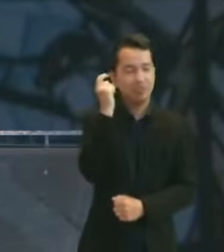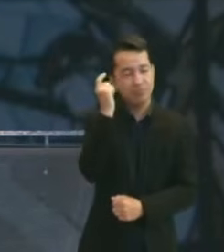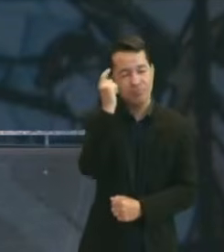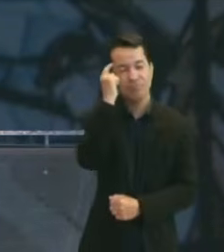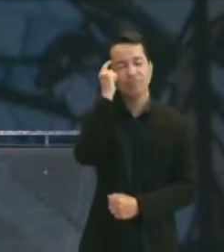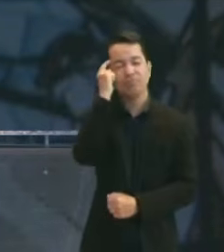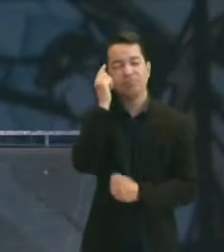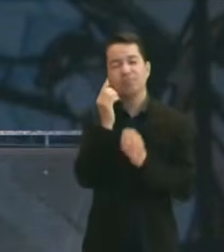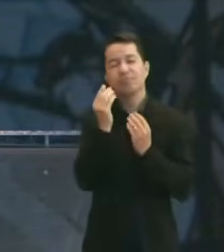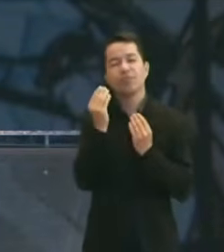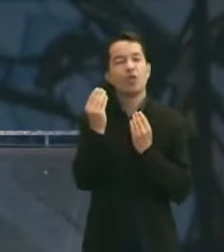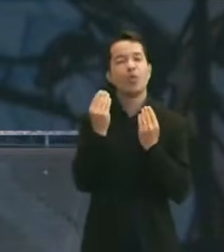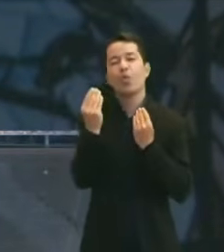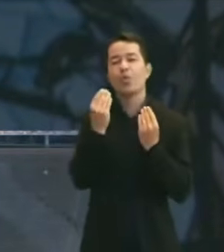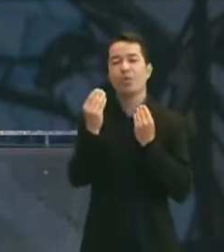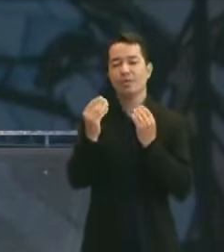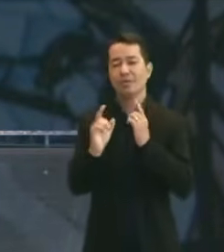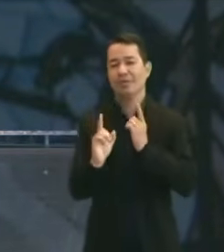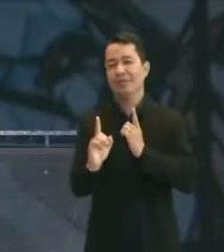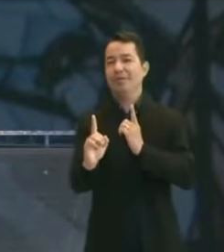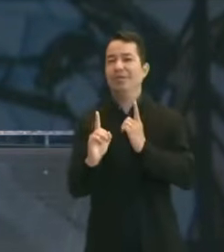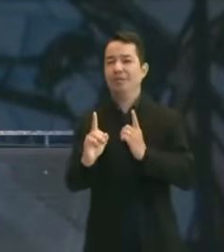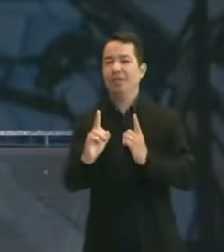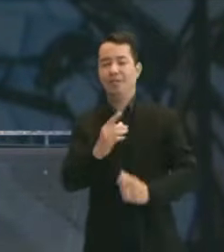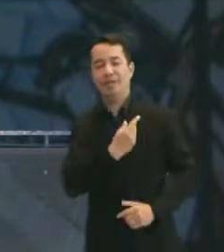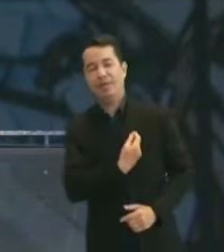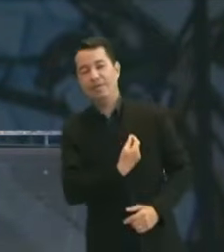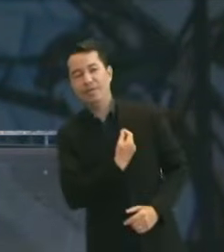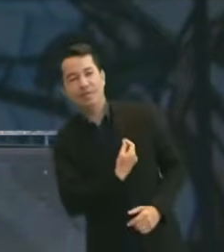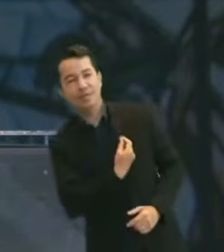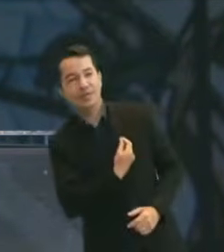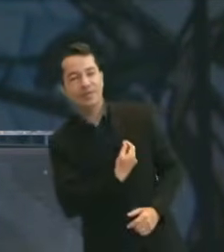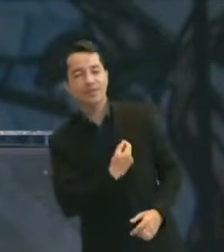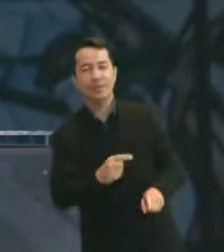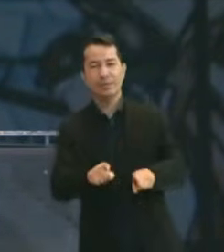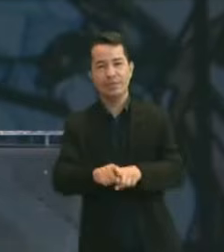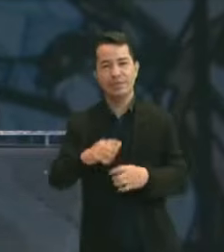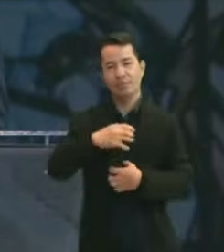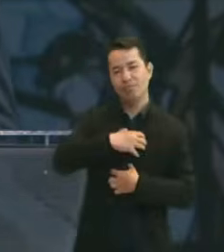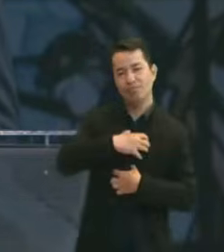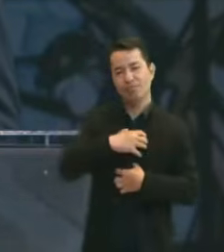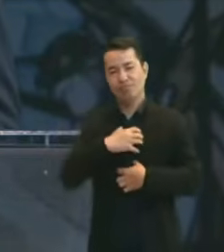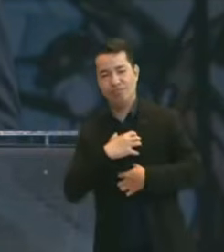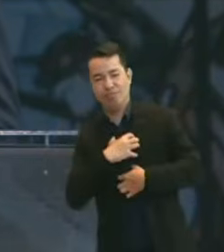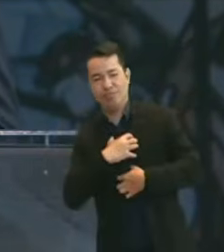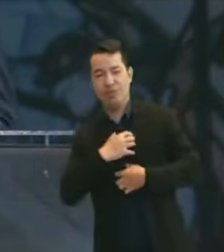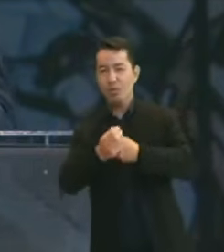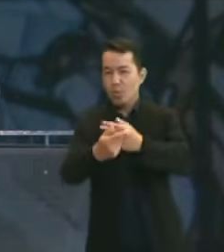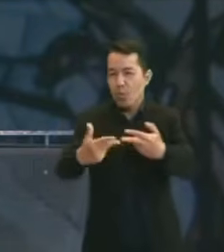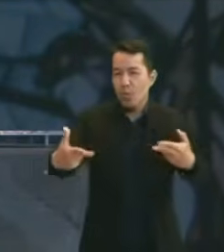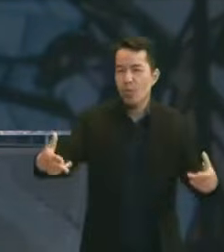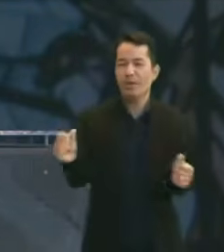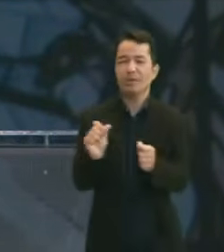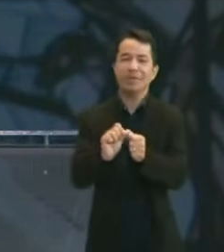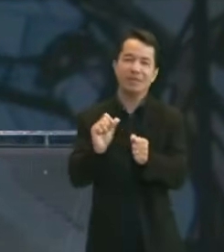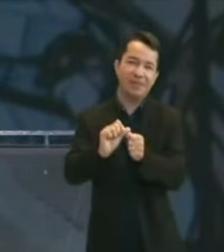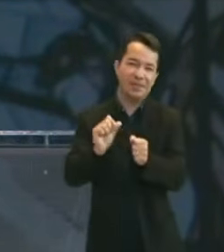nos ensina com seu exemplo de vida, com a sua dinâmica, com o seu jeitão, com aquilo que ele fez,